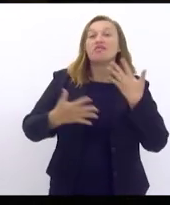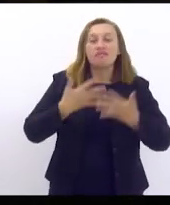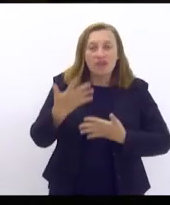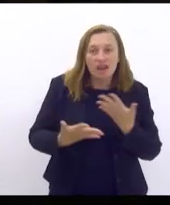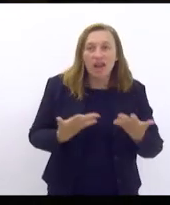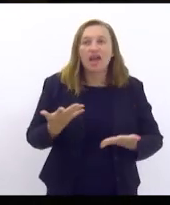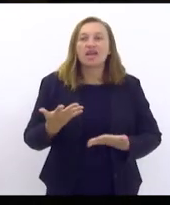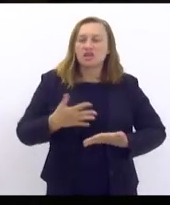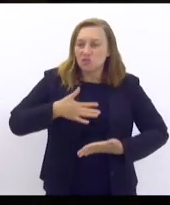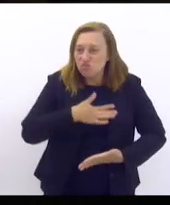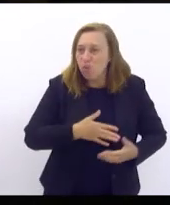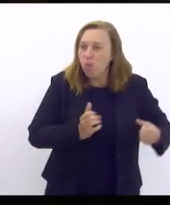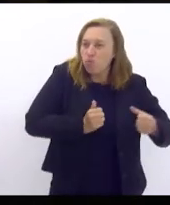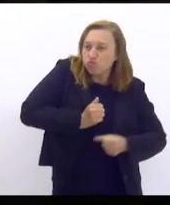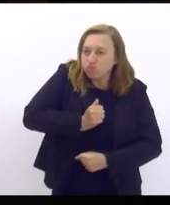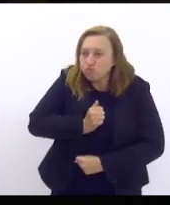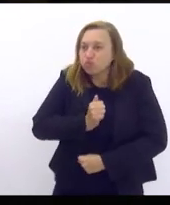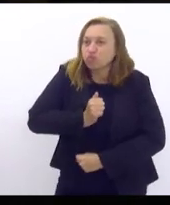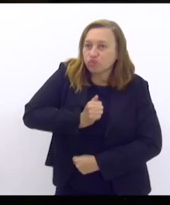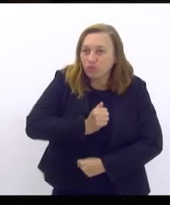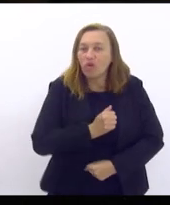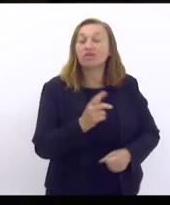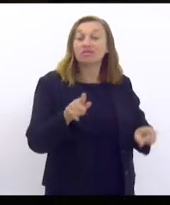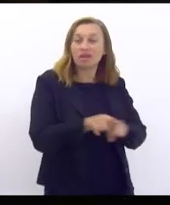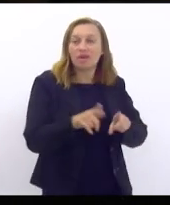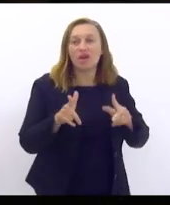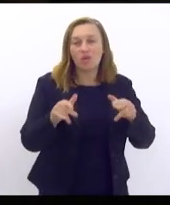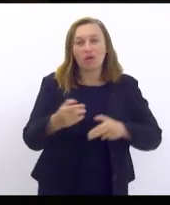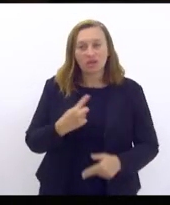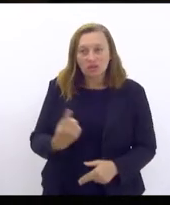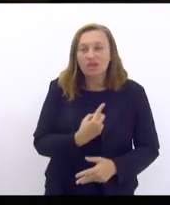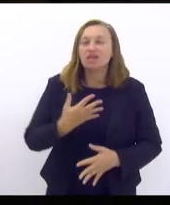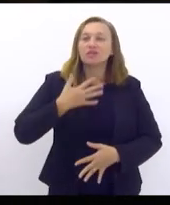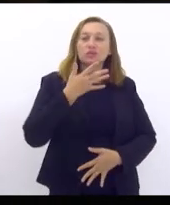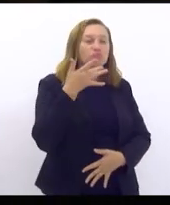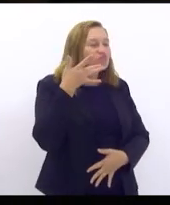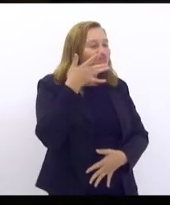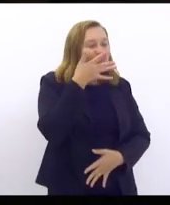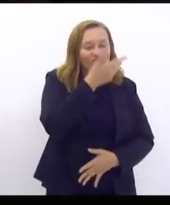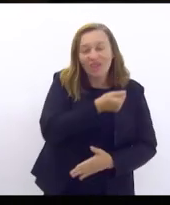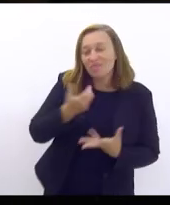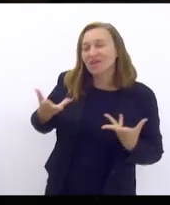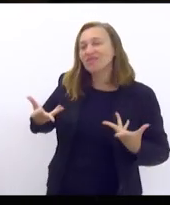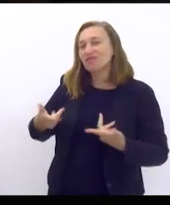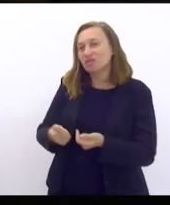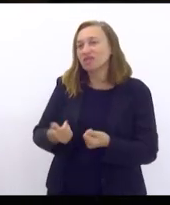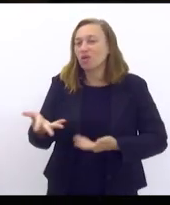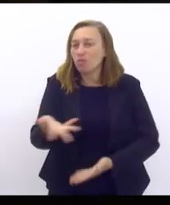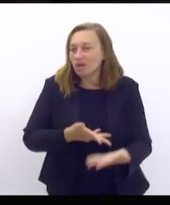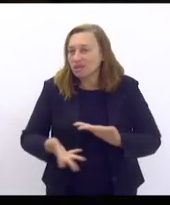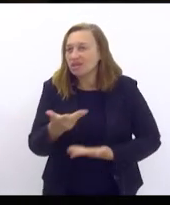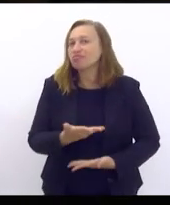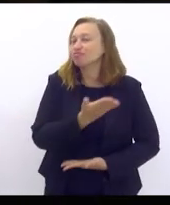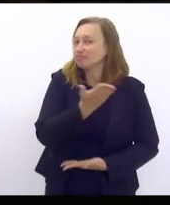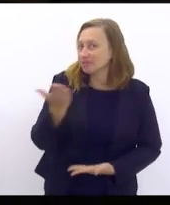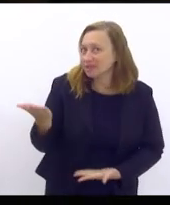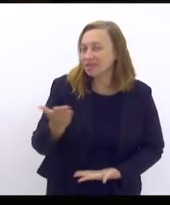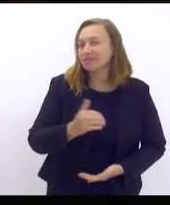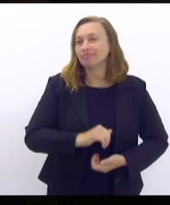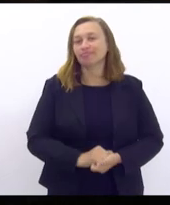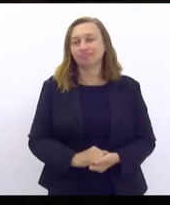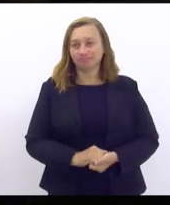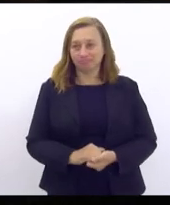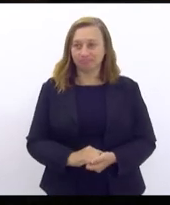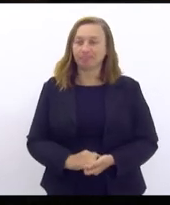gosta de um forró também, né? Como todos nós. Então é muito gostoso mesmo estar partilhando isso aqui junto com